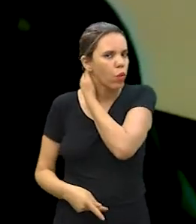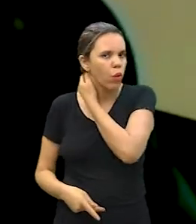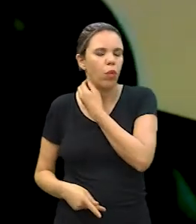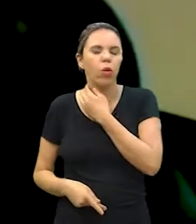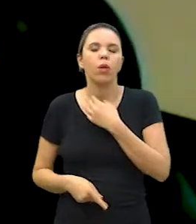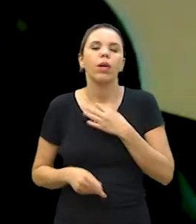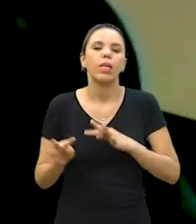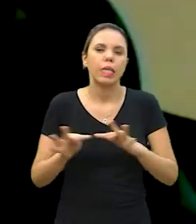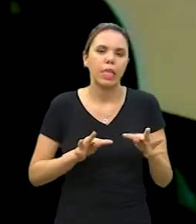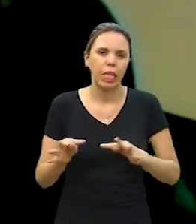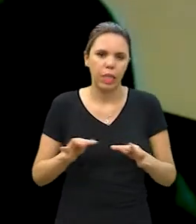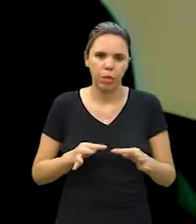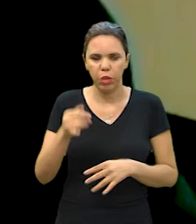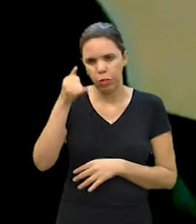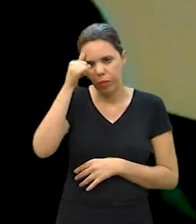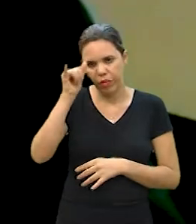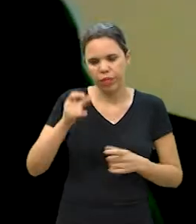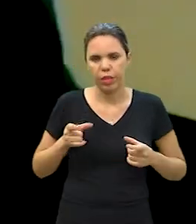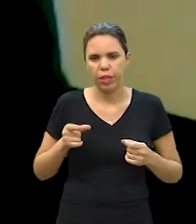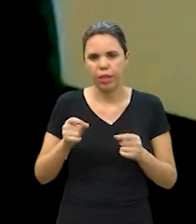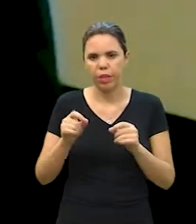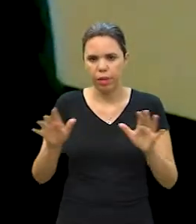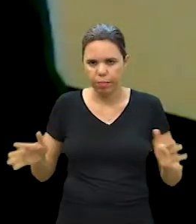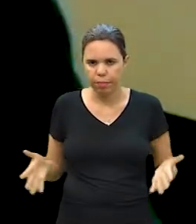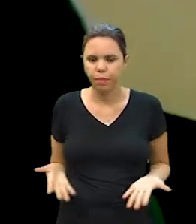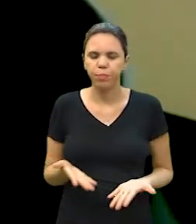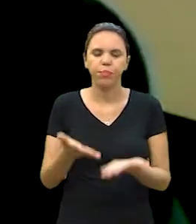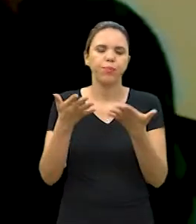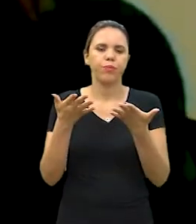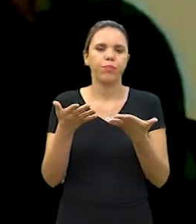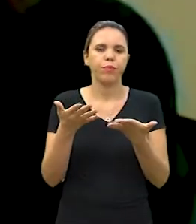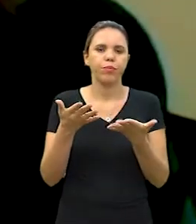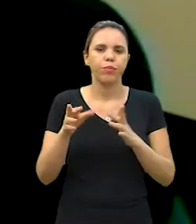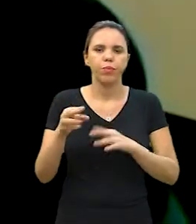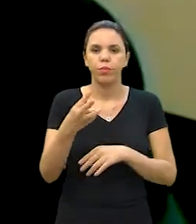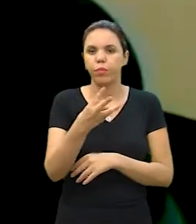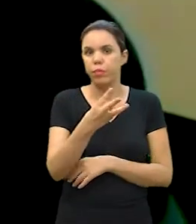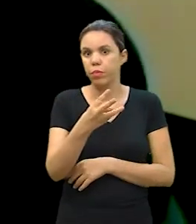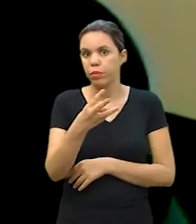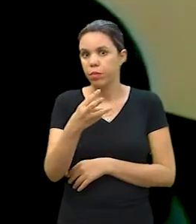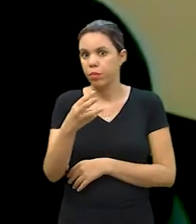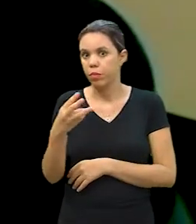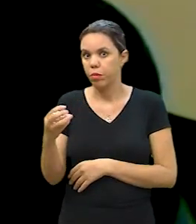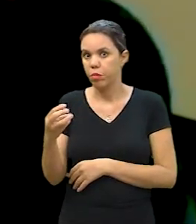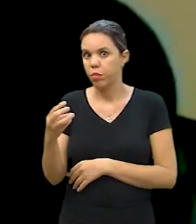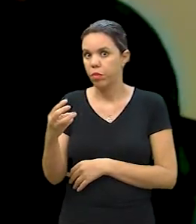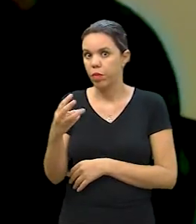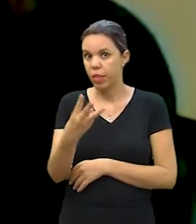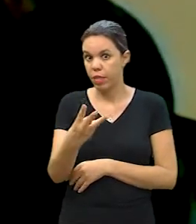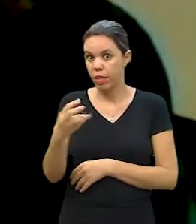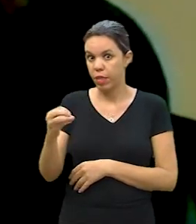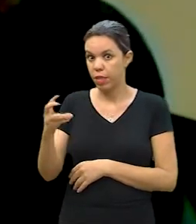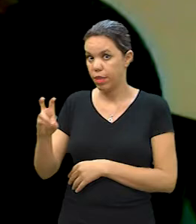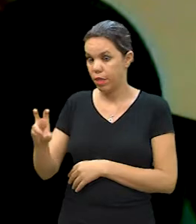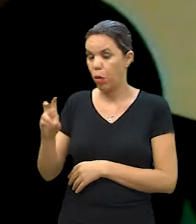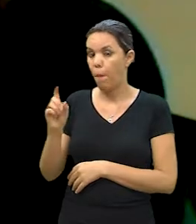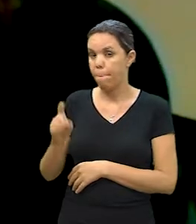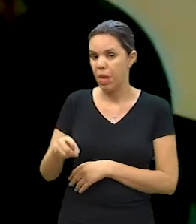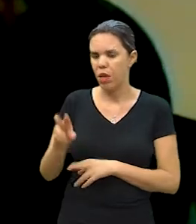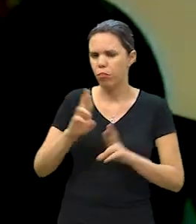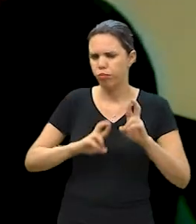corujão oncológico, justamente para promover, são mais de 335 mil exames que